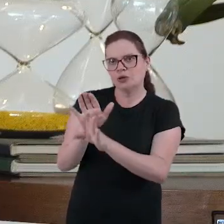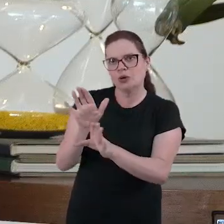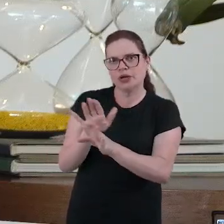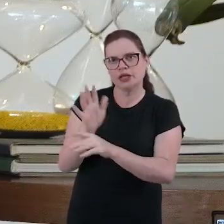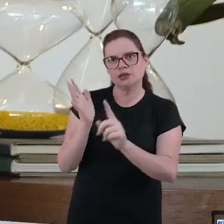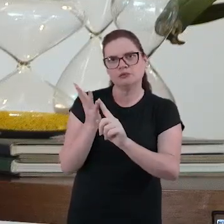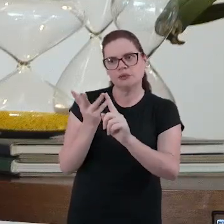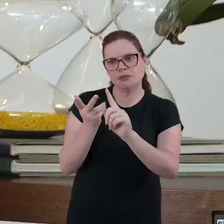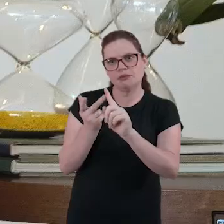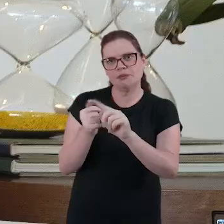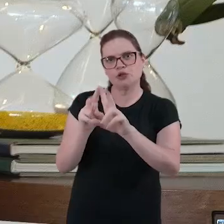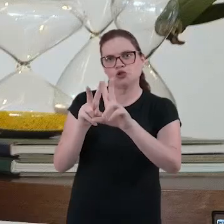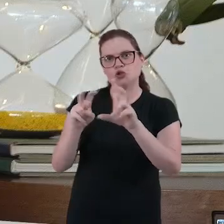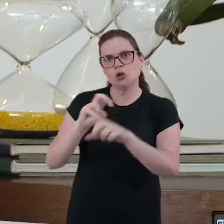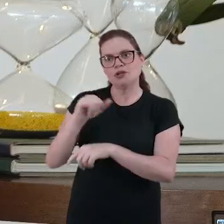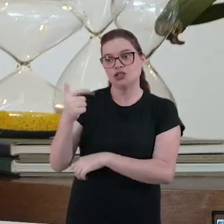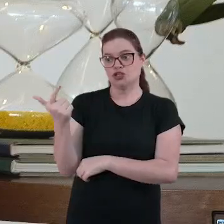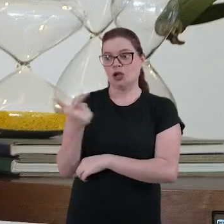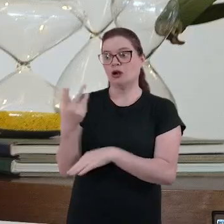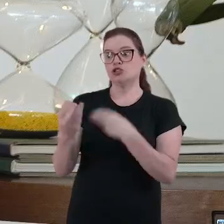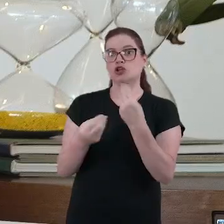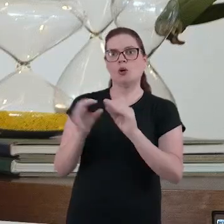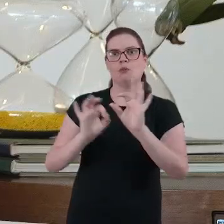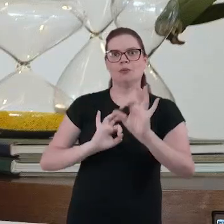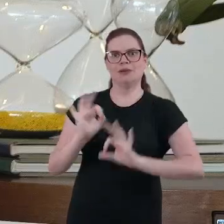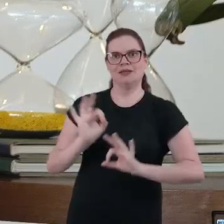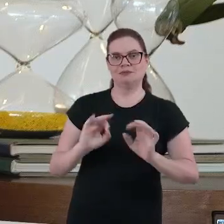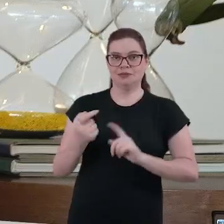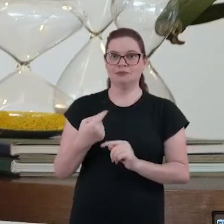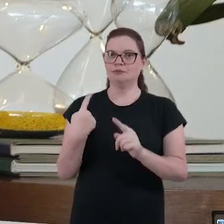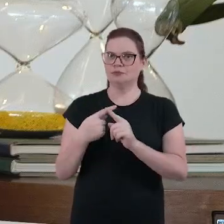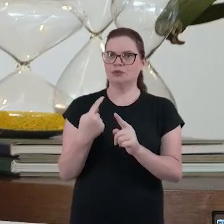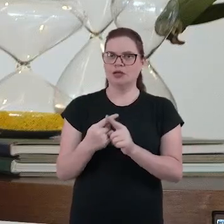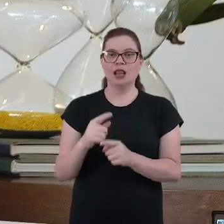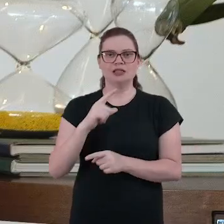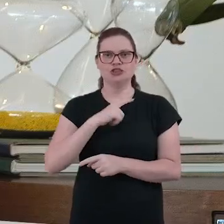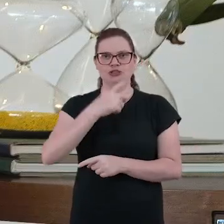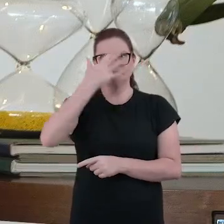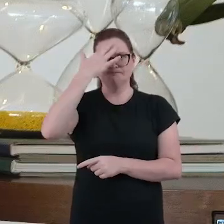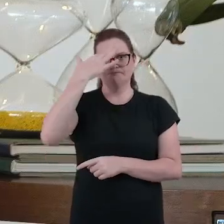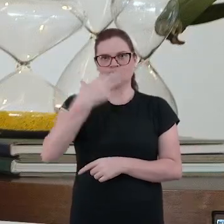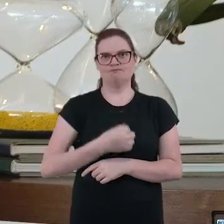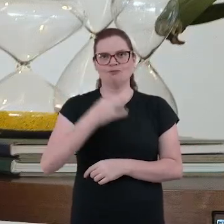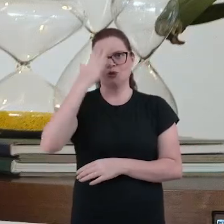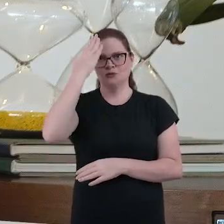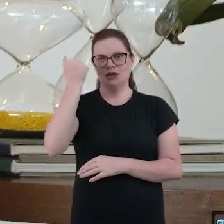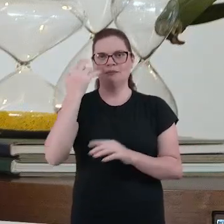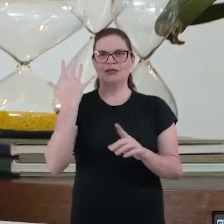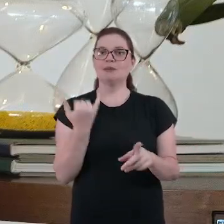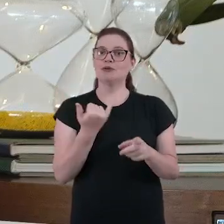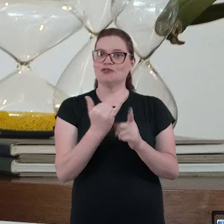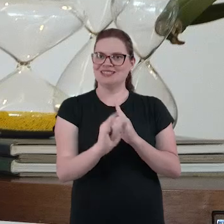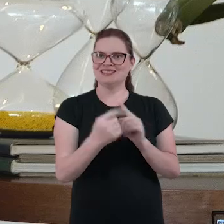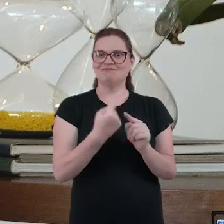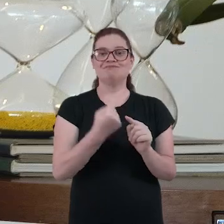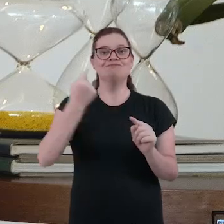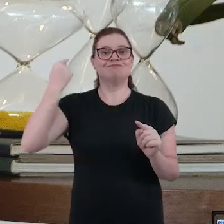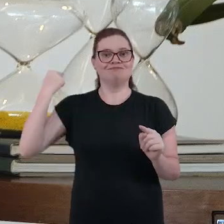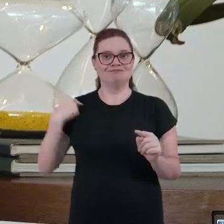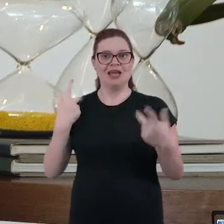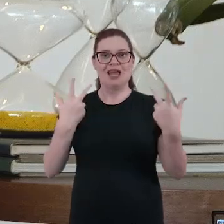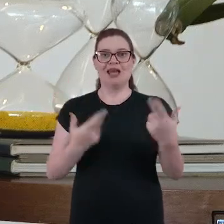seja, ela orientou todas as coisas à vida de Jacó, seu filho, porque ela tinha consciência